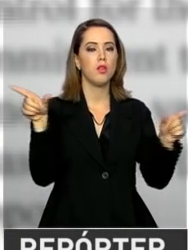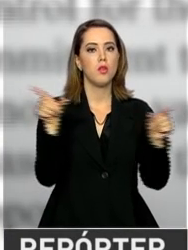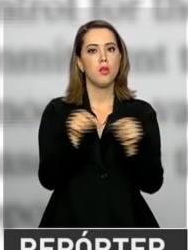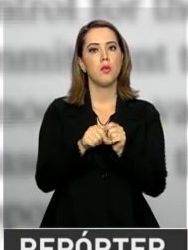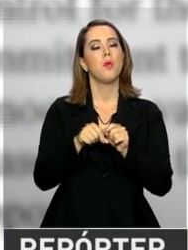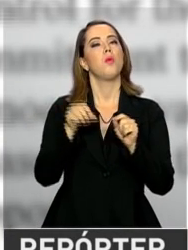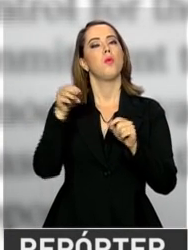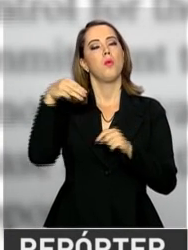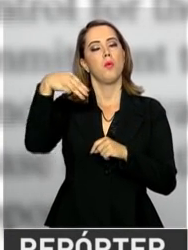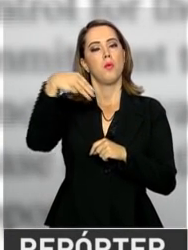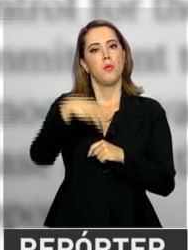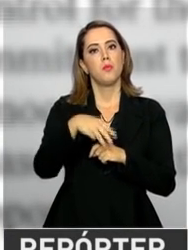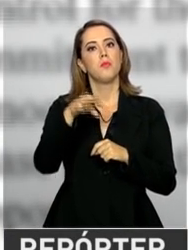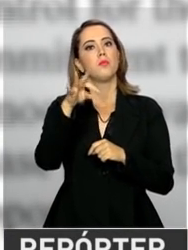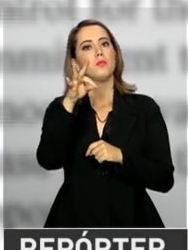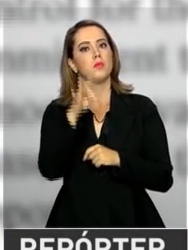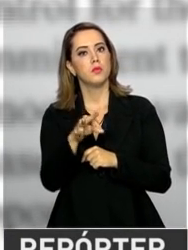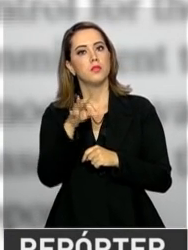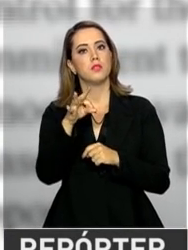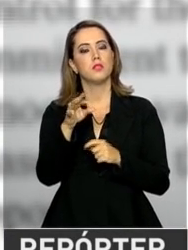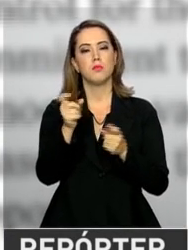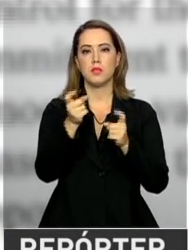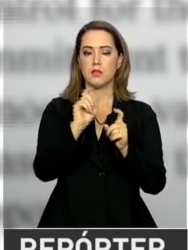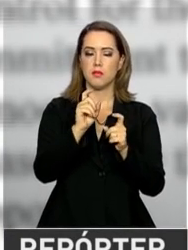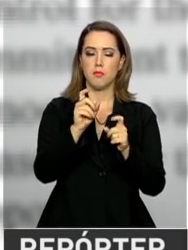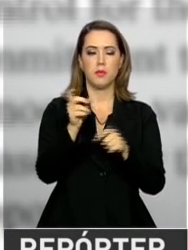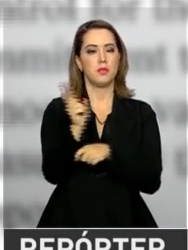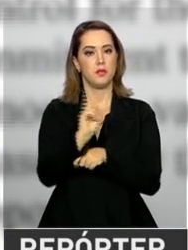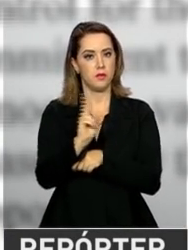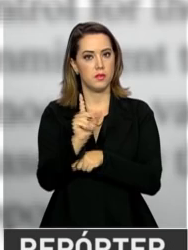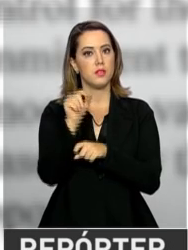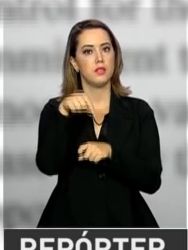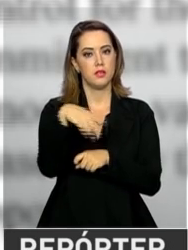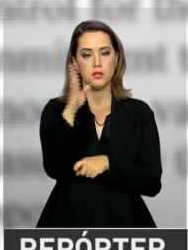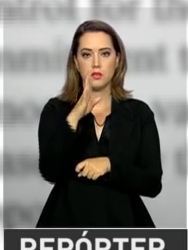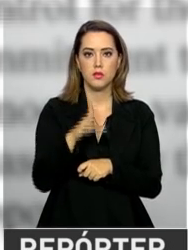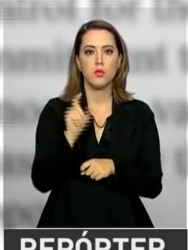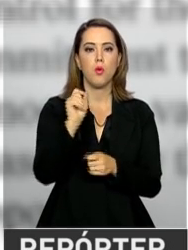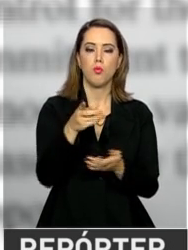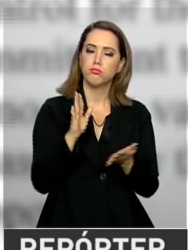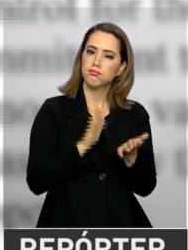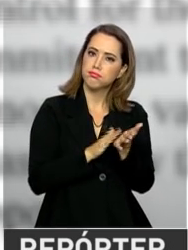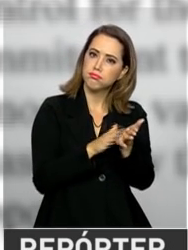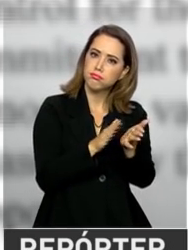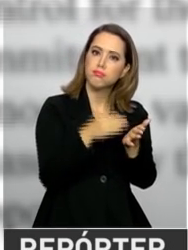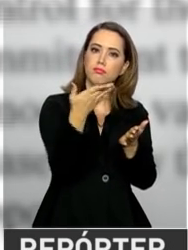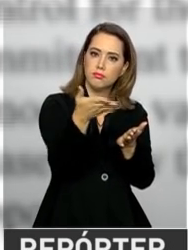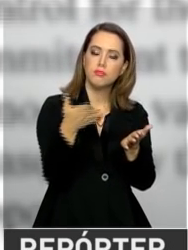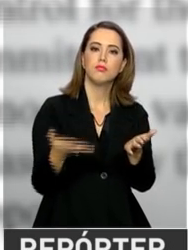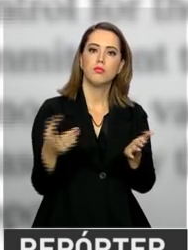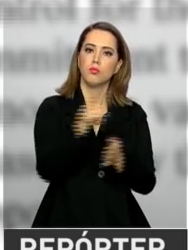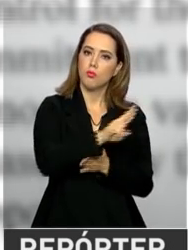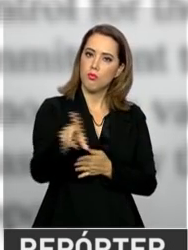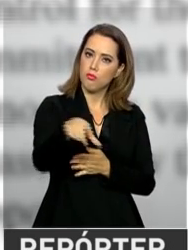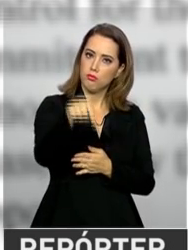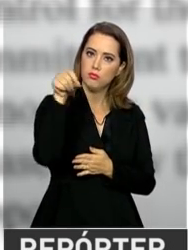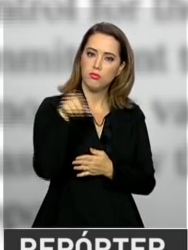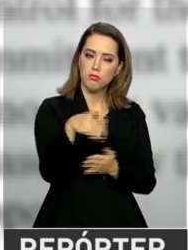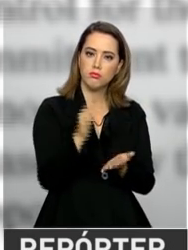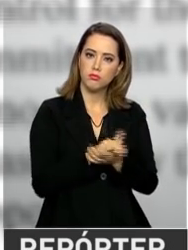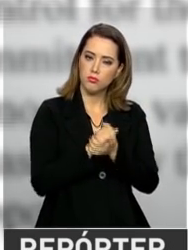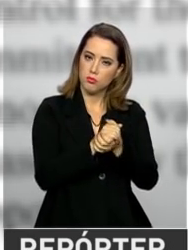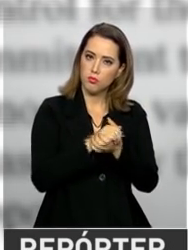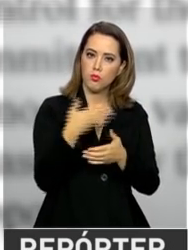Fiscalização e Controle do Brasil, Torquato Jardim, em que o parabeniza por ter sido nomeado para o cargo e expressa o